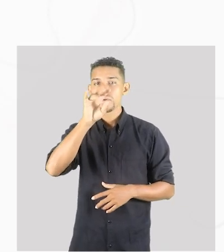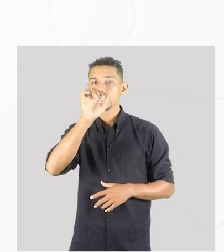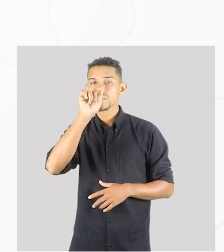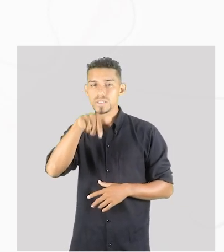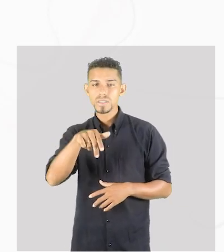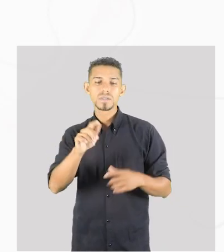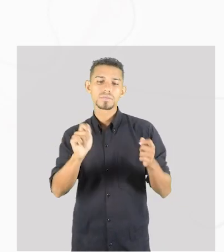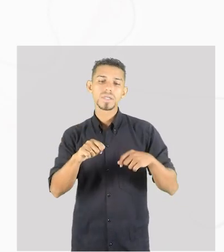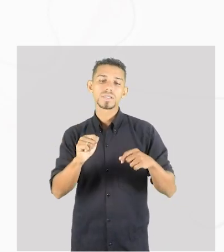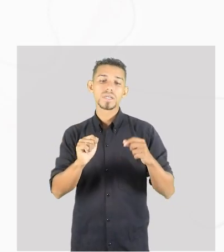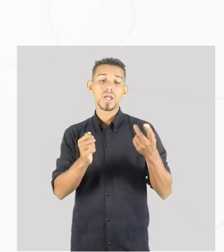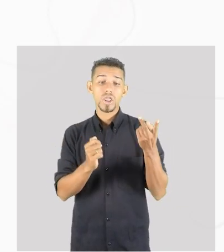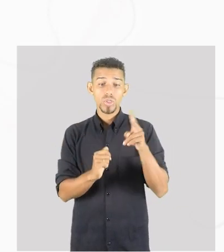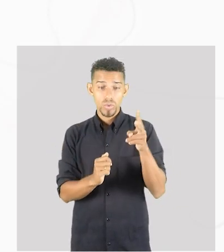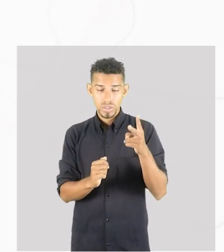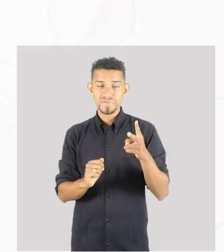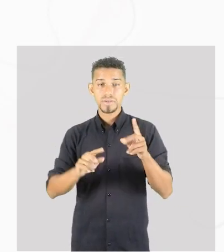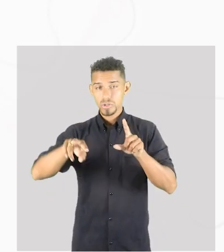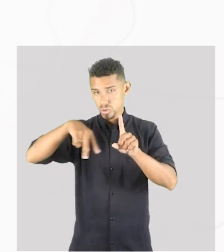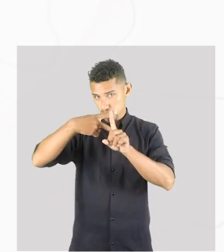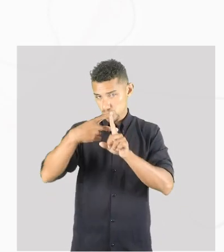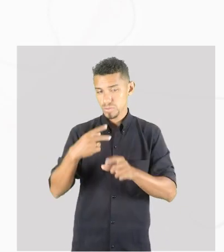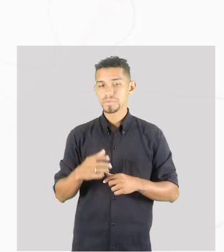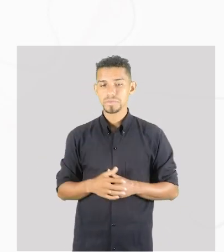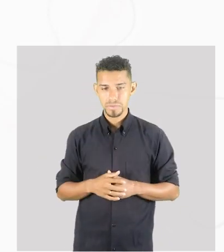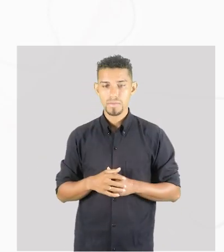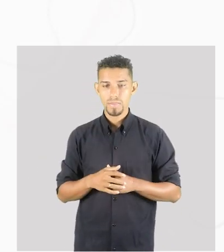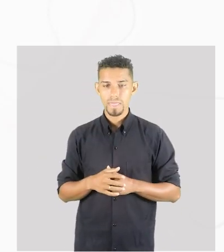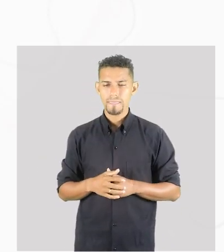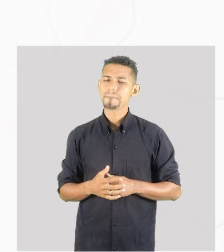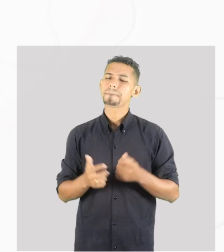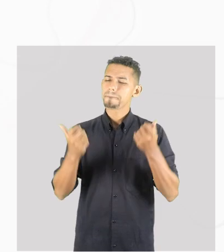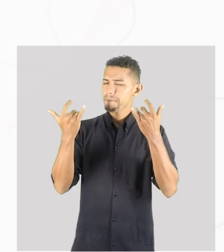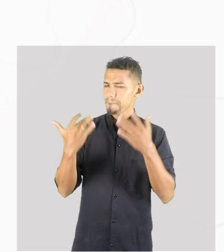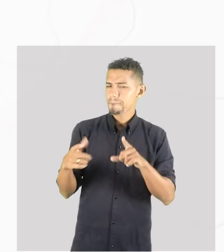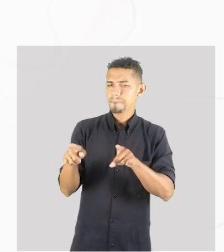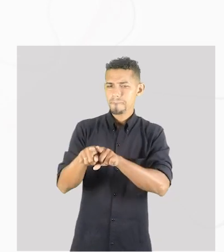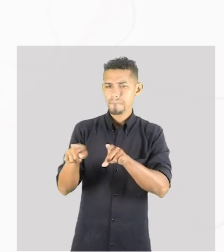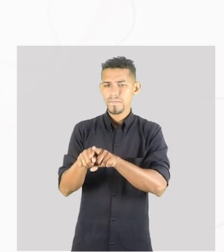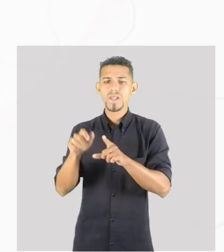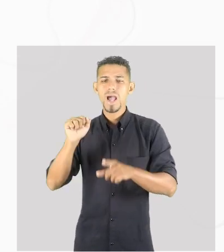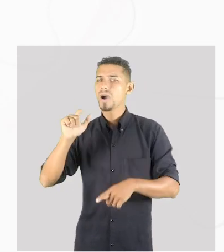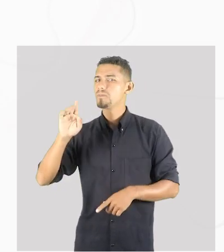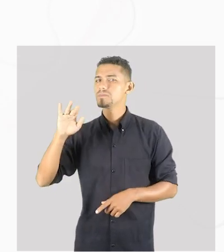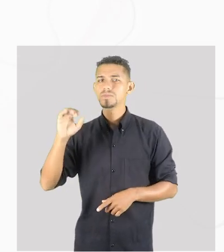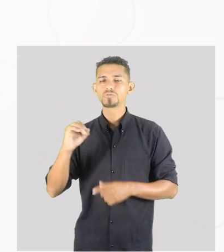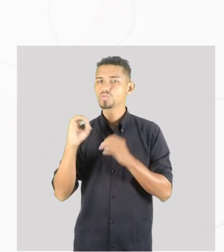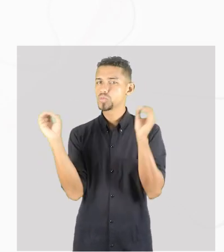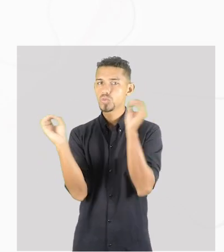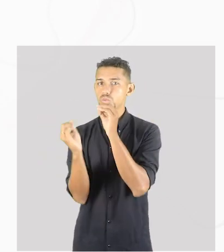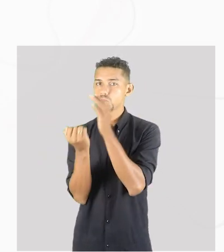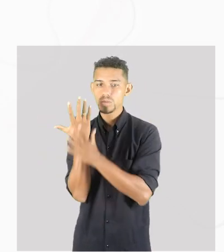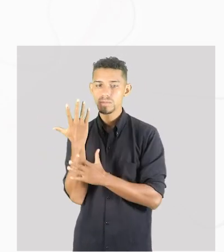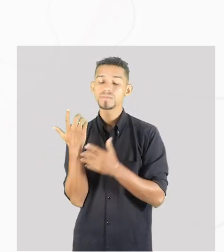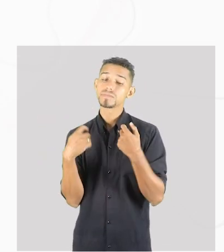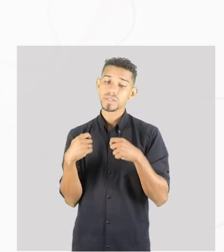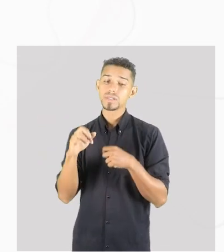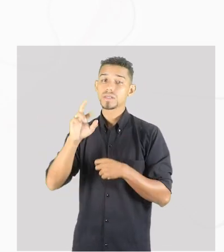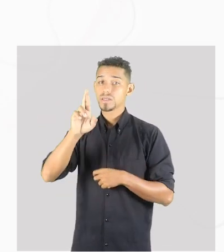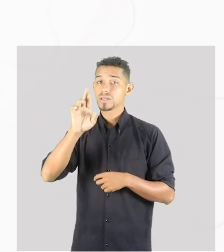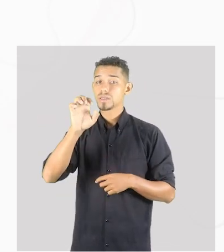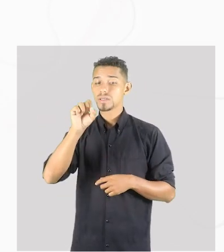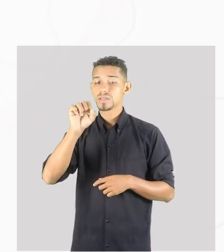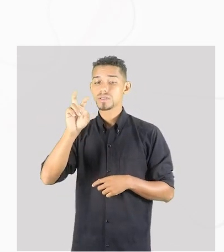dominante 2 vezes, certo? Da mesma forma que ele fala que a cobra albina não produz nada, então ela tem que ser